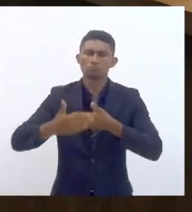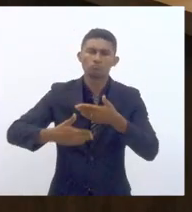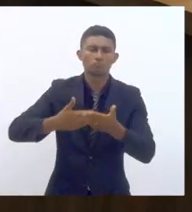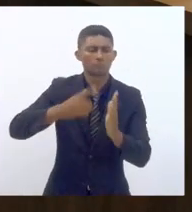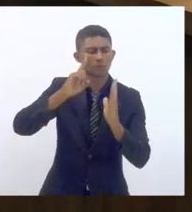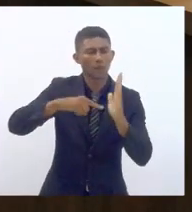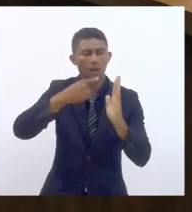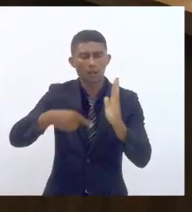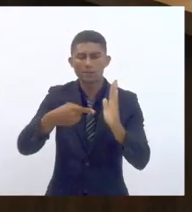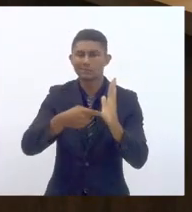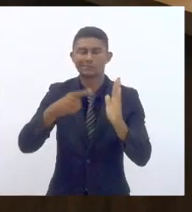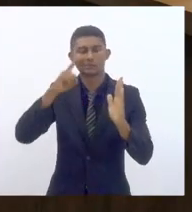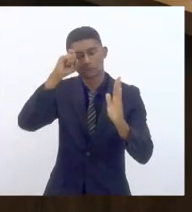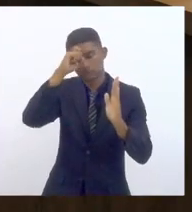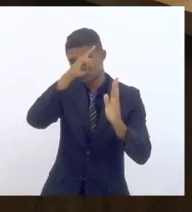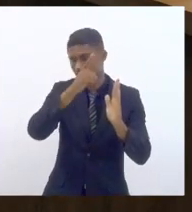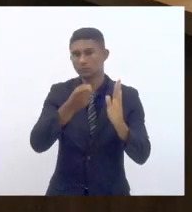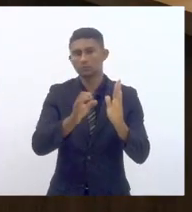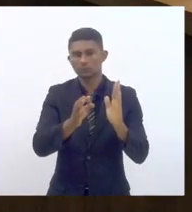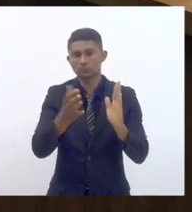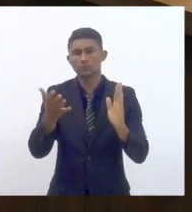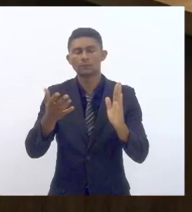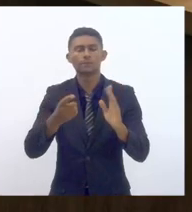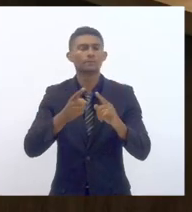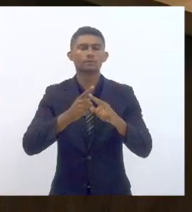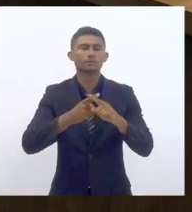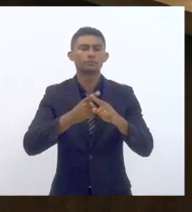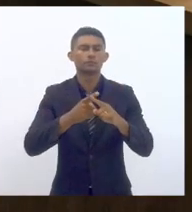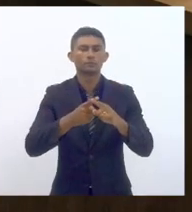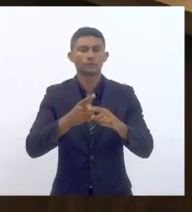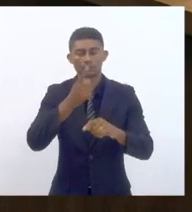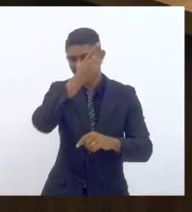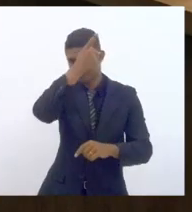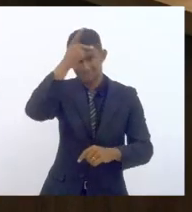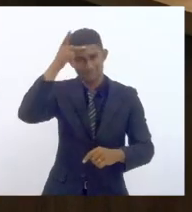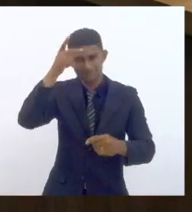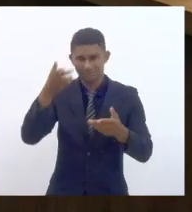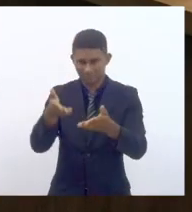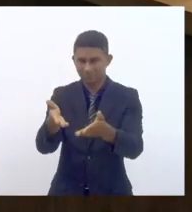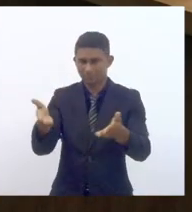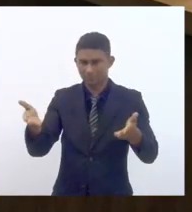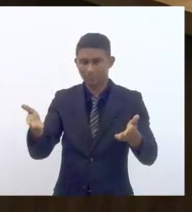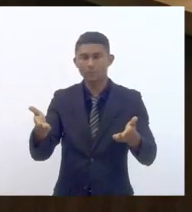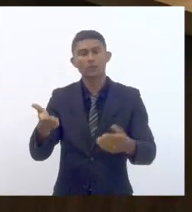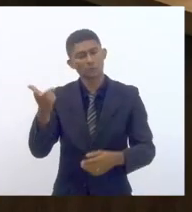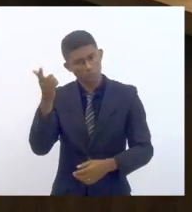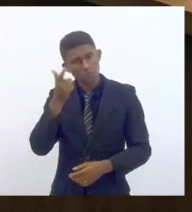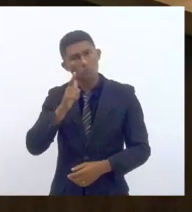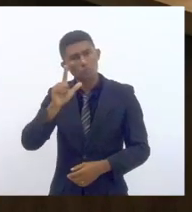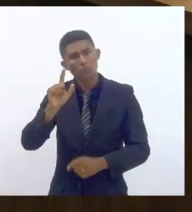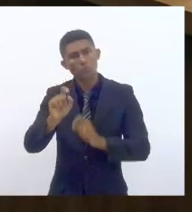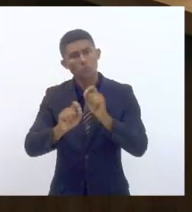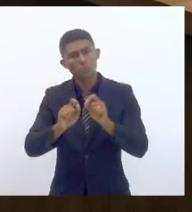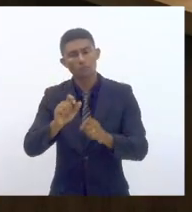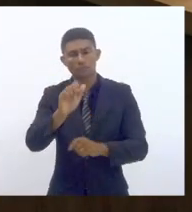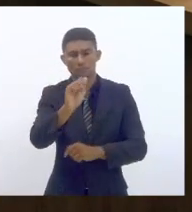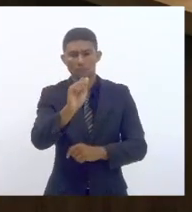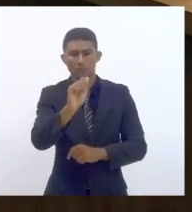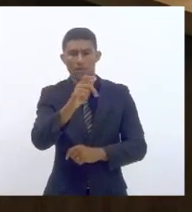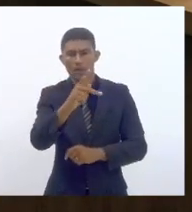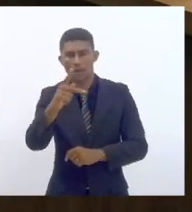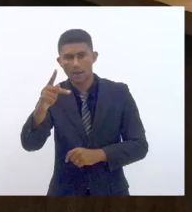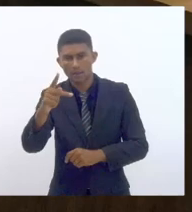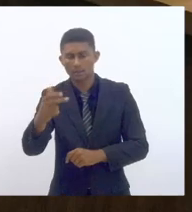de telefonia móvel no Estado do Rio de Janeiro, onde os usuários, eles conseguem, através dos aplicativos,